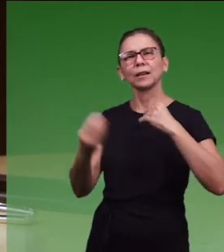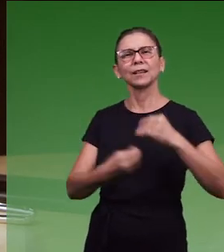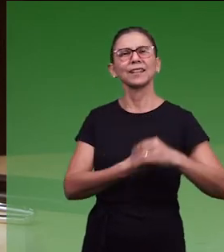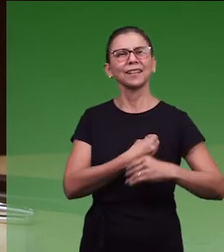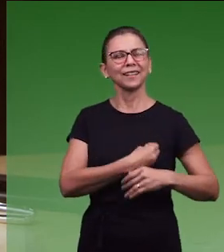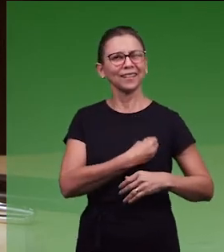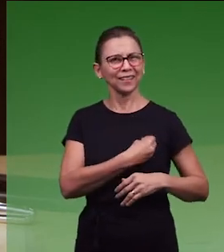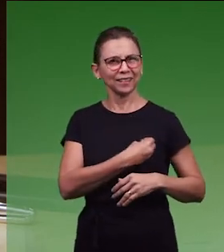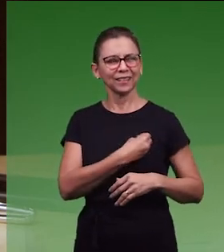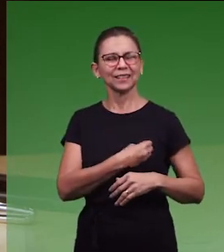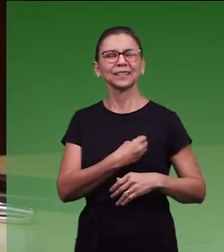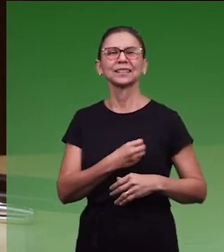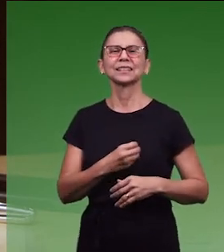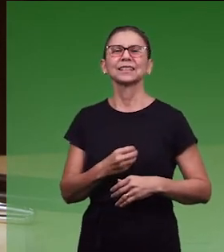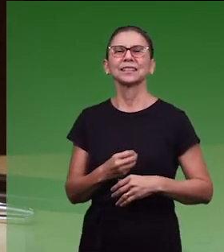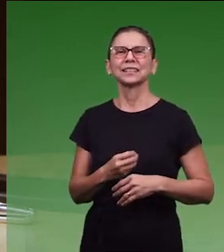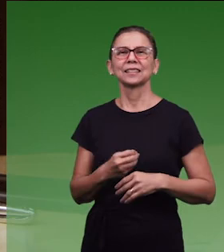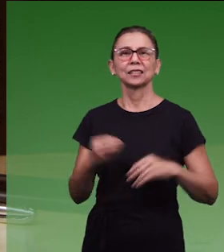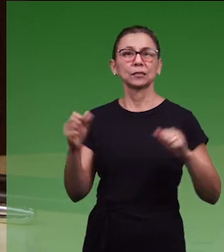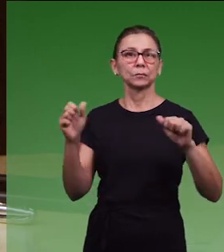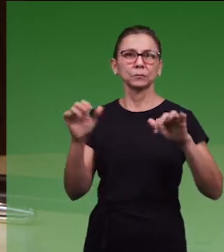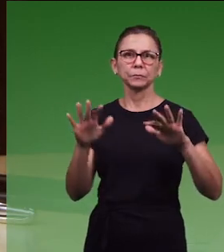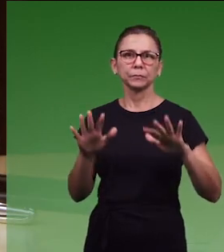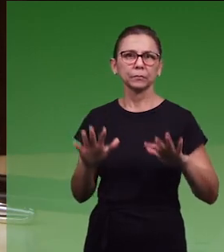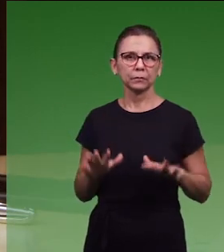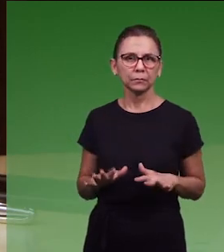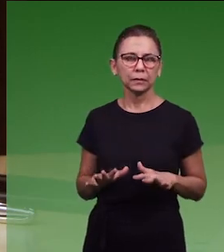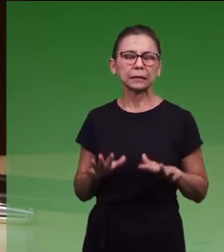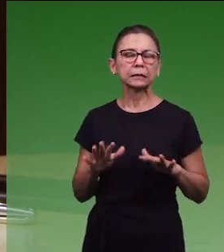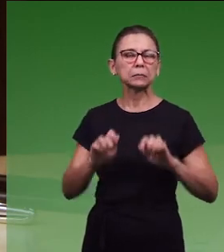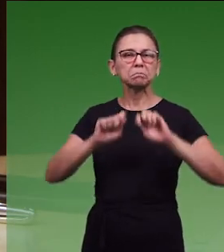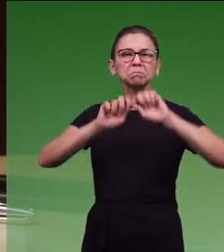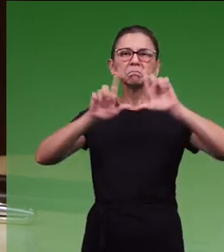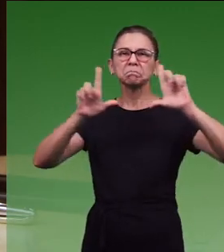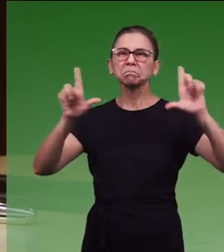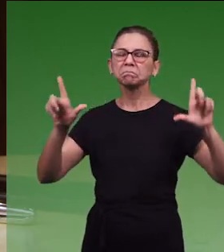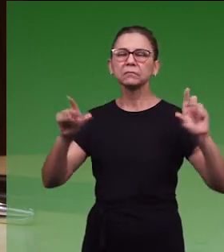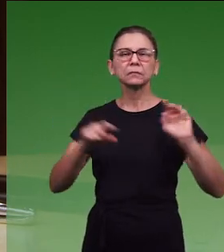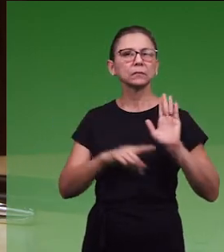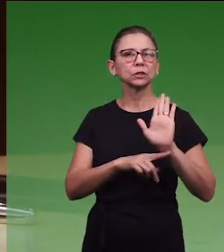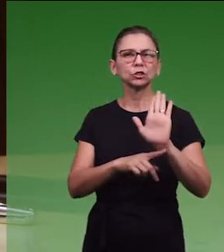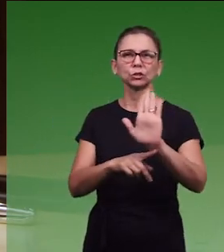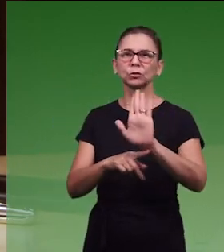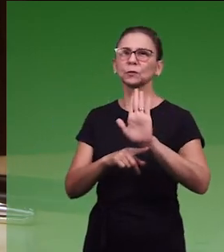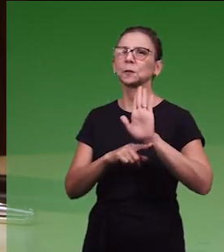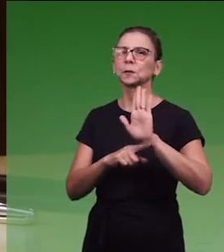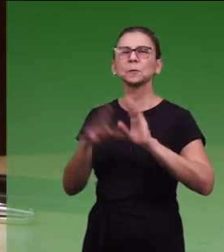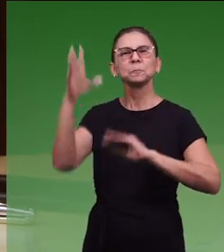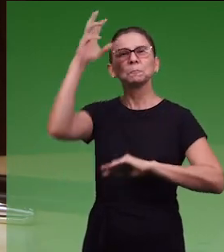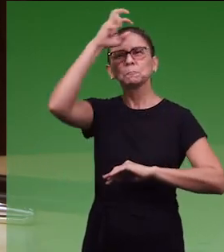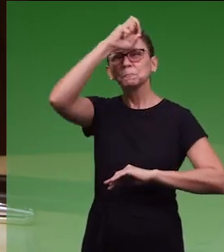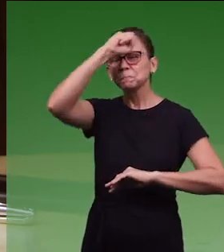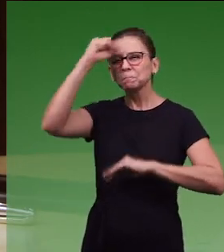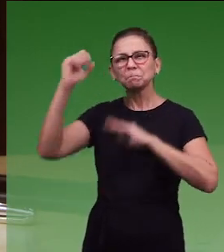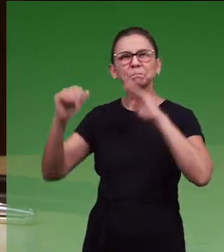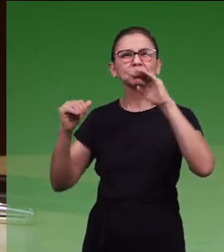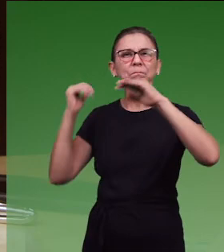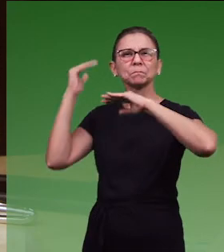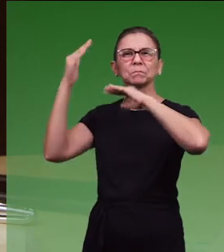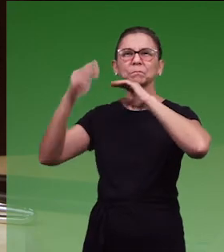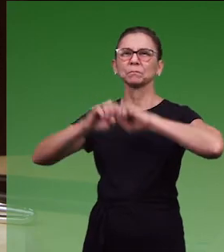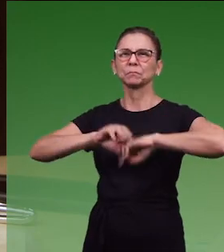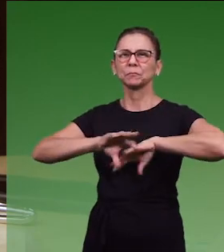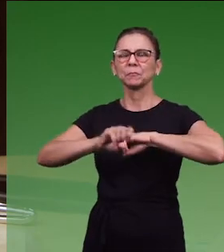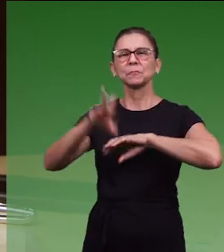conosco desta que é uma bênção, deste programa que nos ajuda muito a compreender o ensino